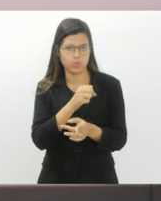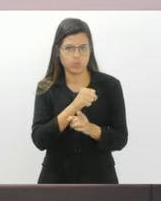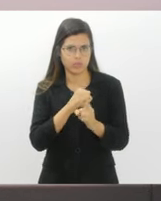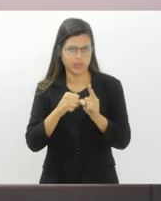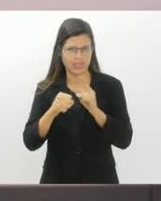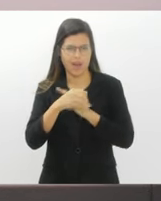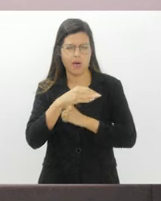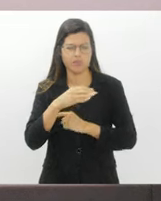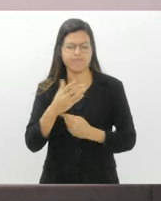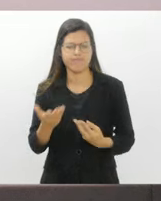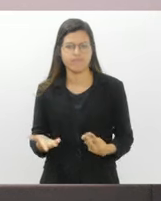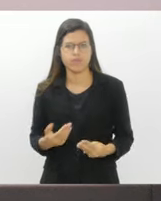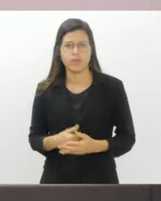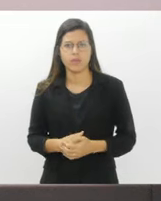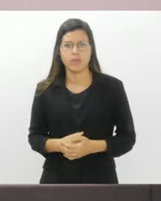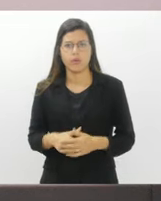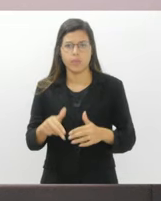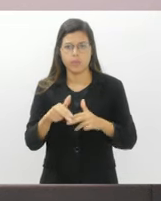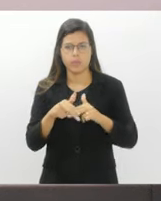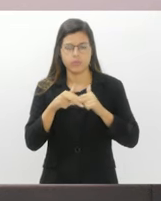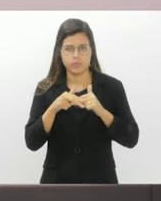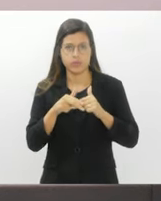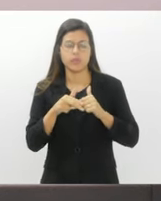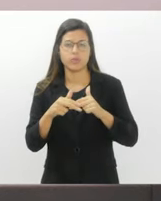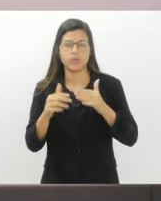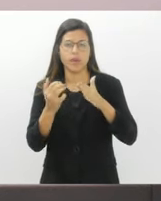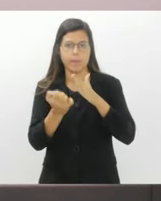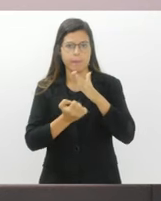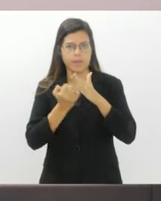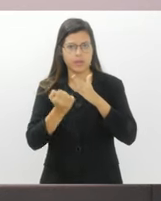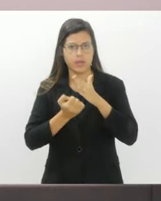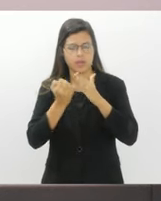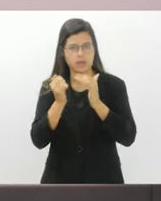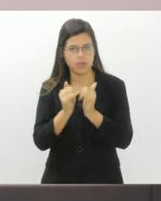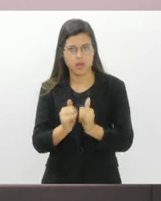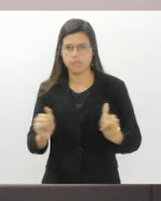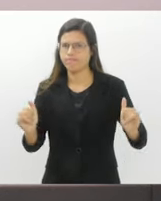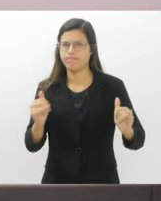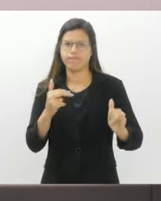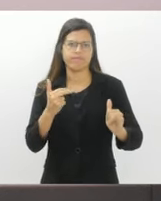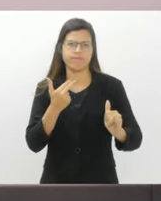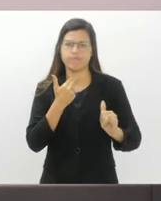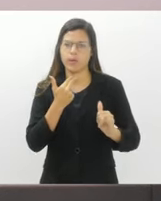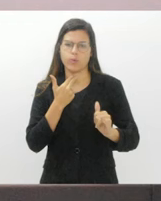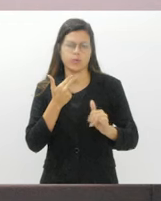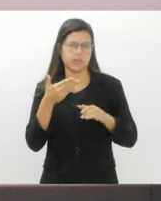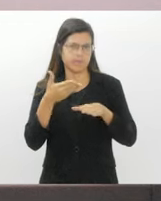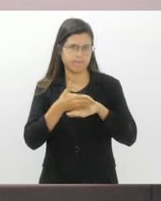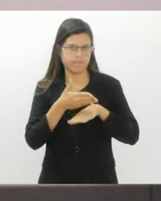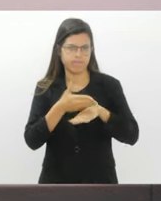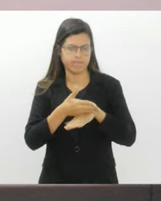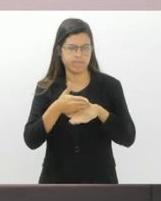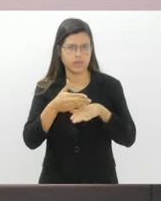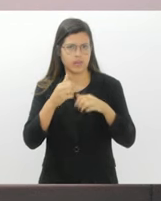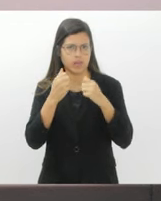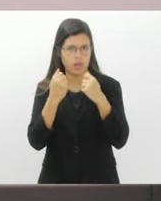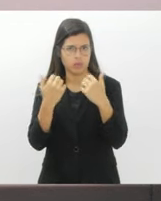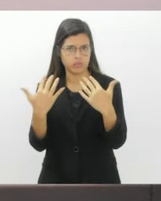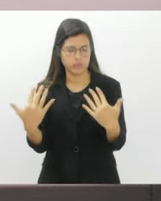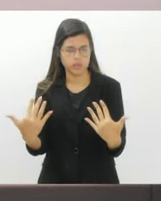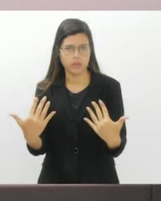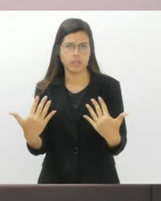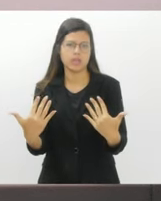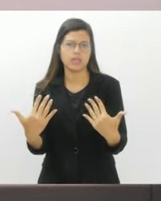Diante do exposto, a companhia informa que não poderá comparecer na referida audiência até que